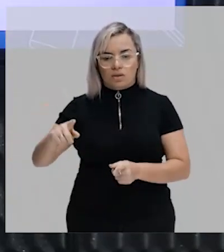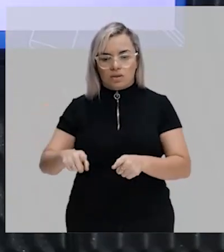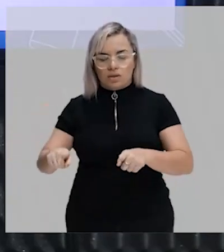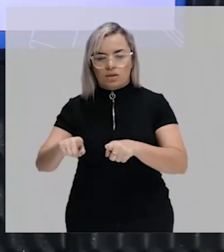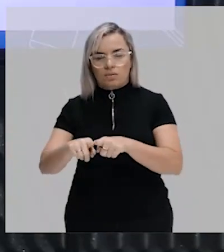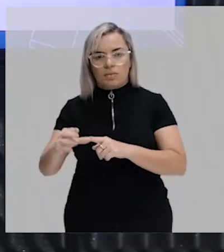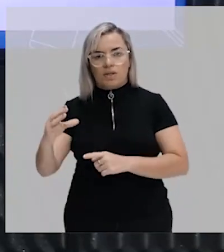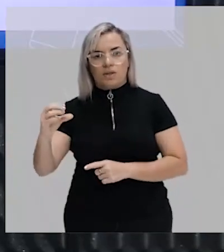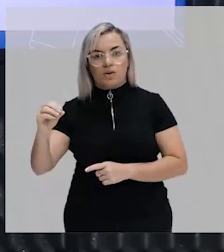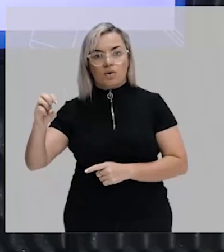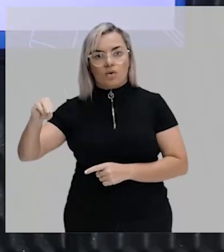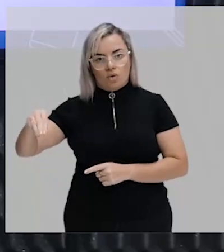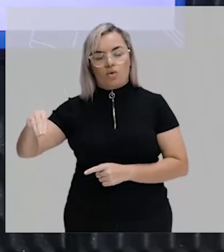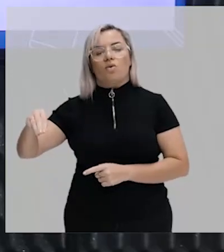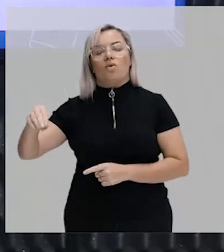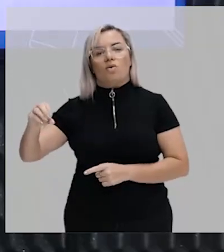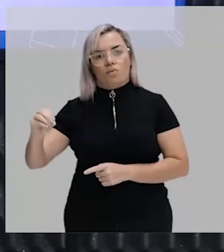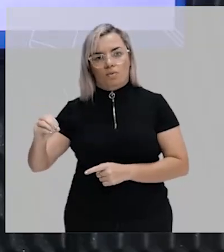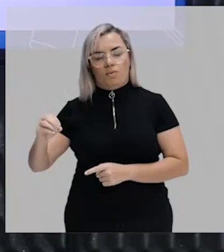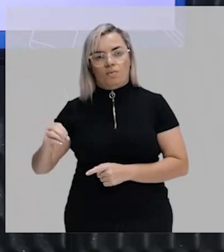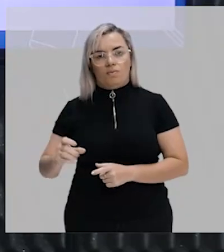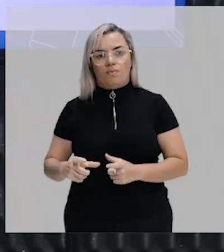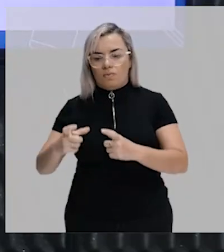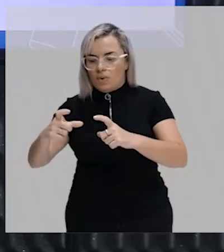oração subordinada e dar sentido.